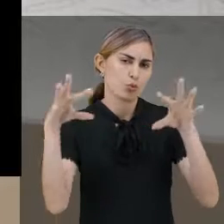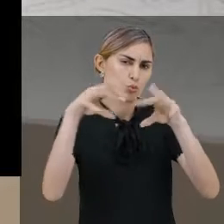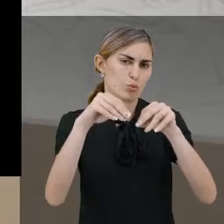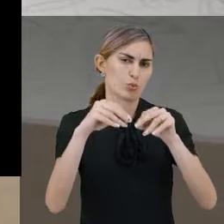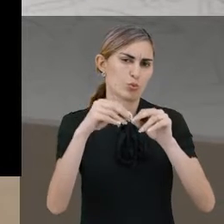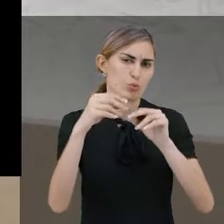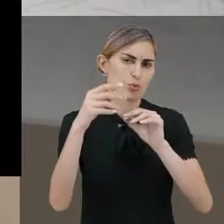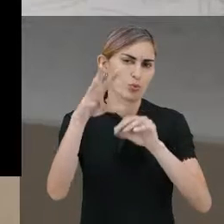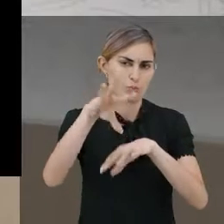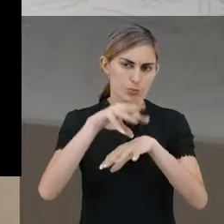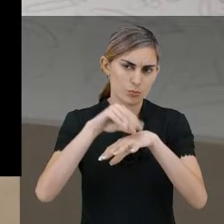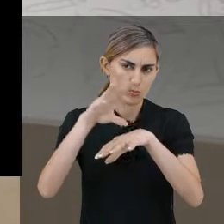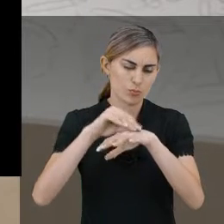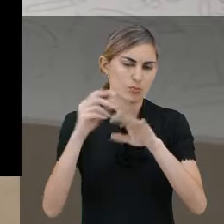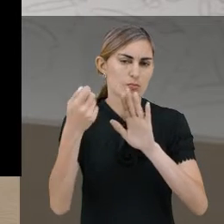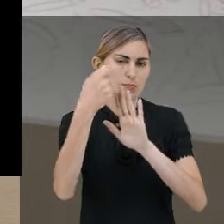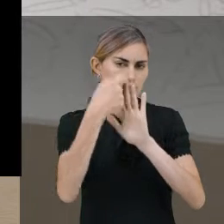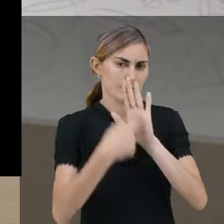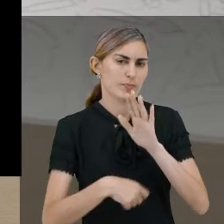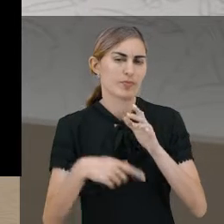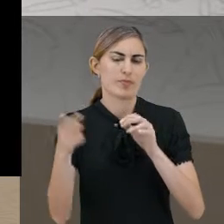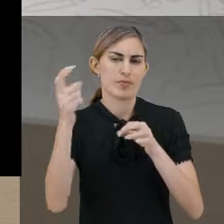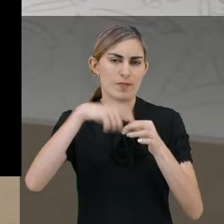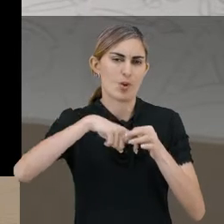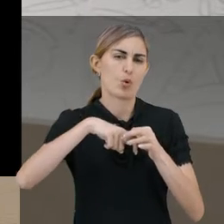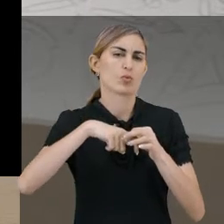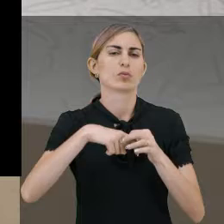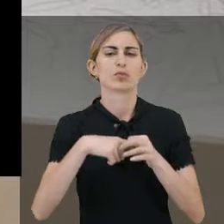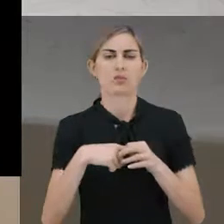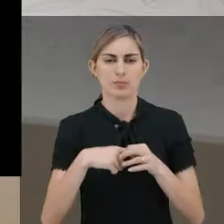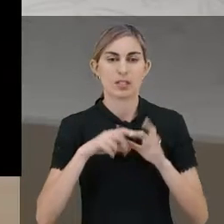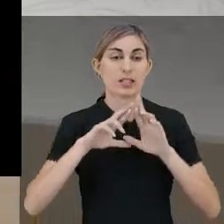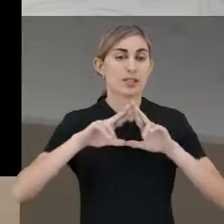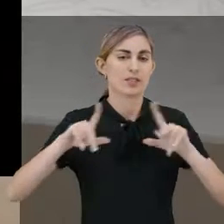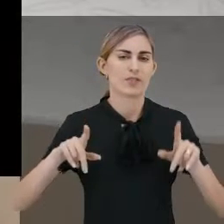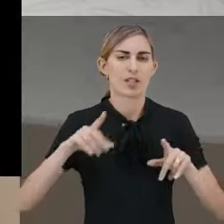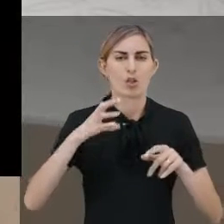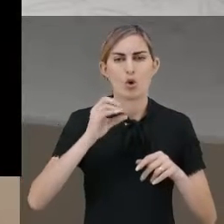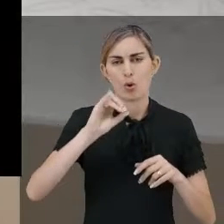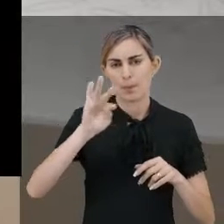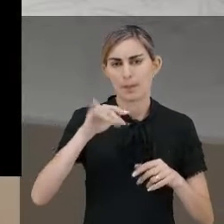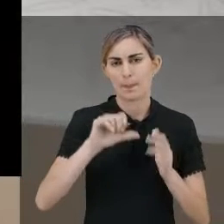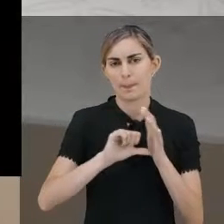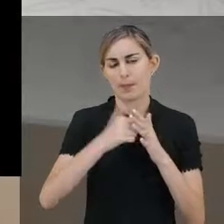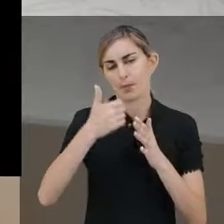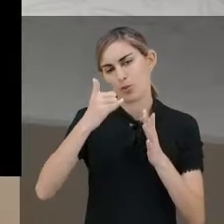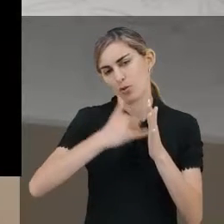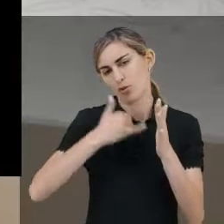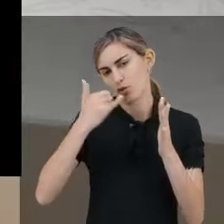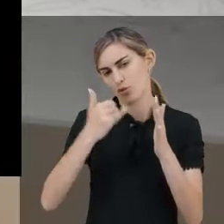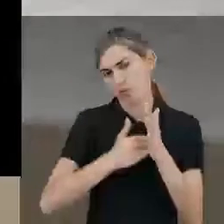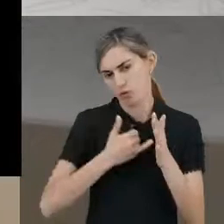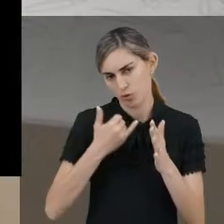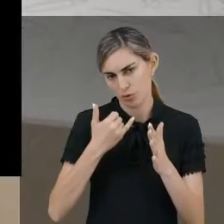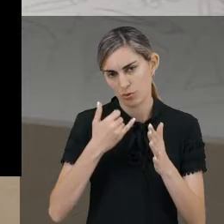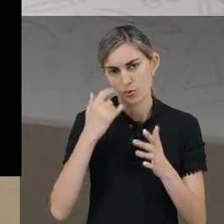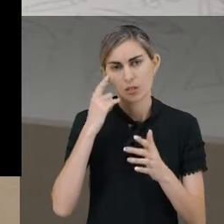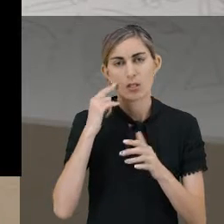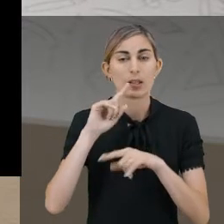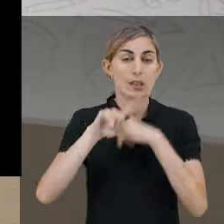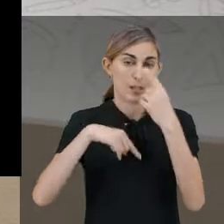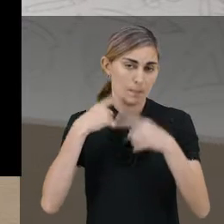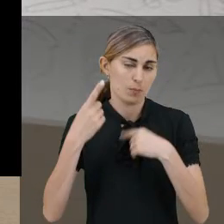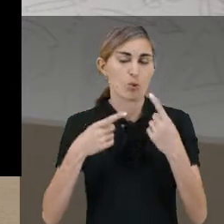os resultados obtidos, diferentemente da função obtém primeiro registro, no qual ele vai receber